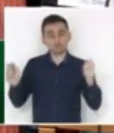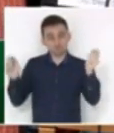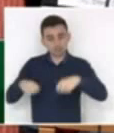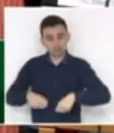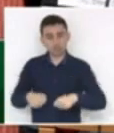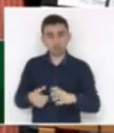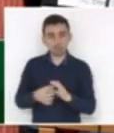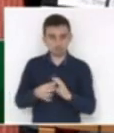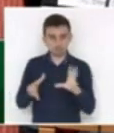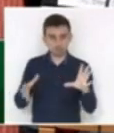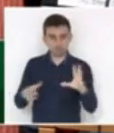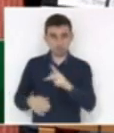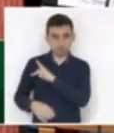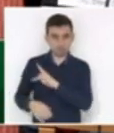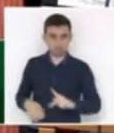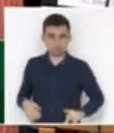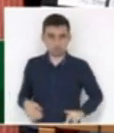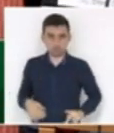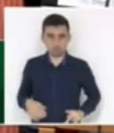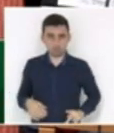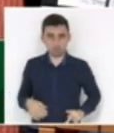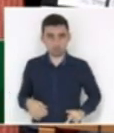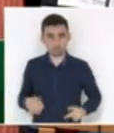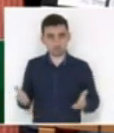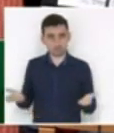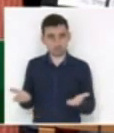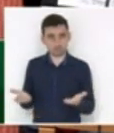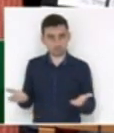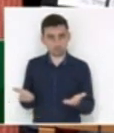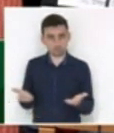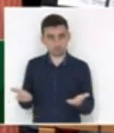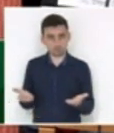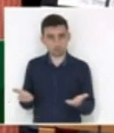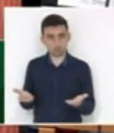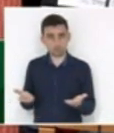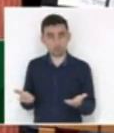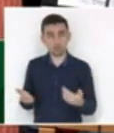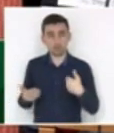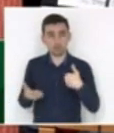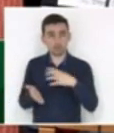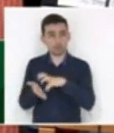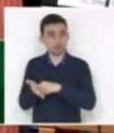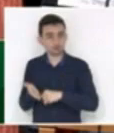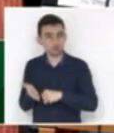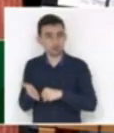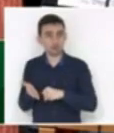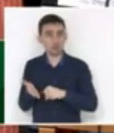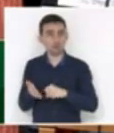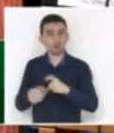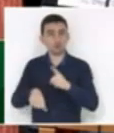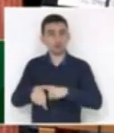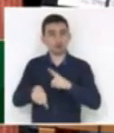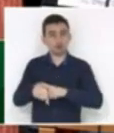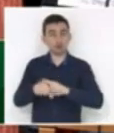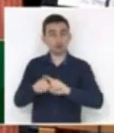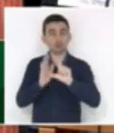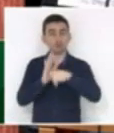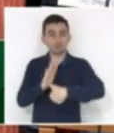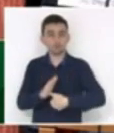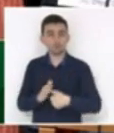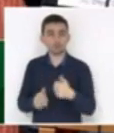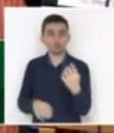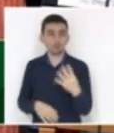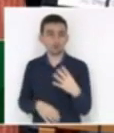que está presidindo a sessão, como agora é a Vossa Excelência, e eu estou inscrito, por exemplo, para um horário depois das 4, eu